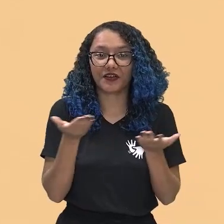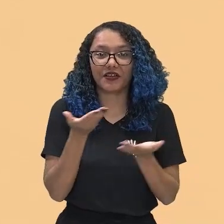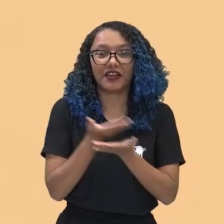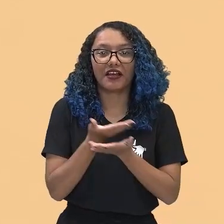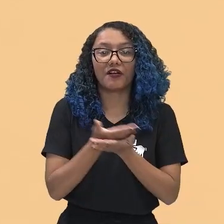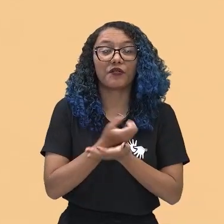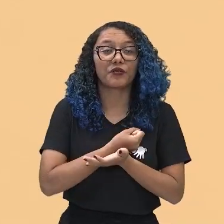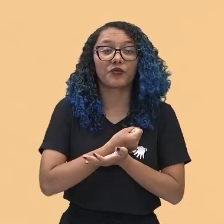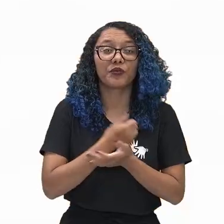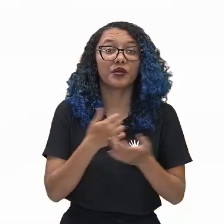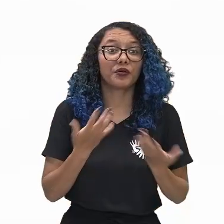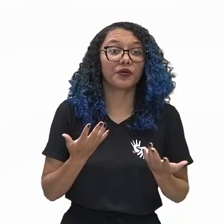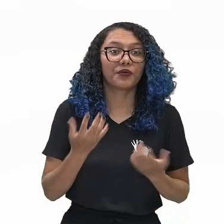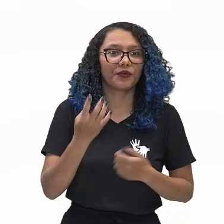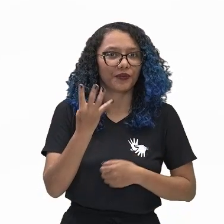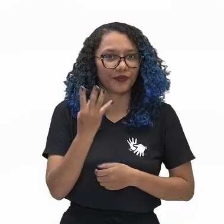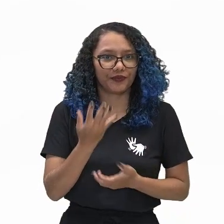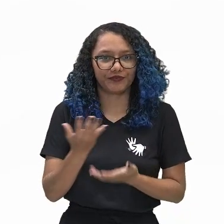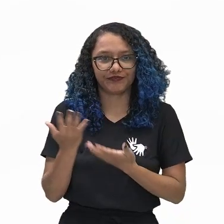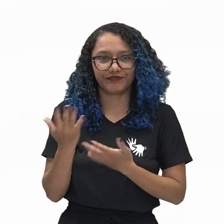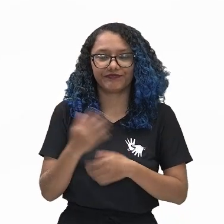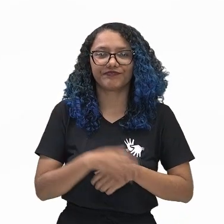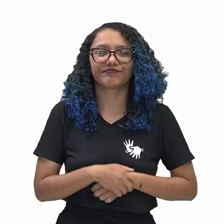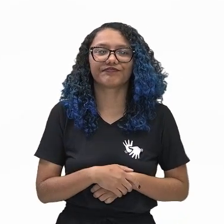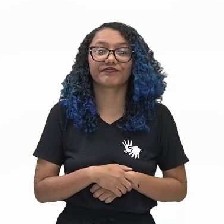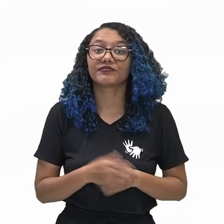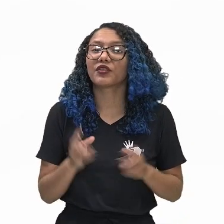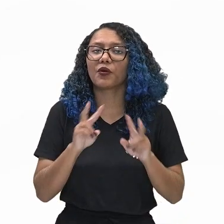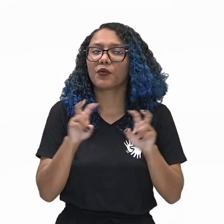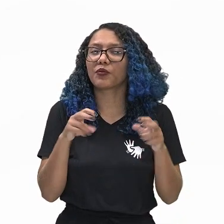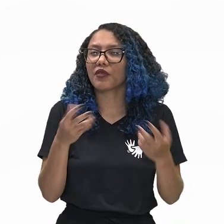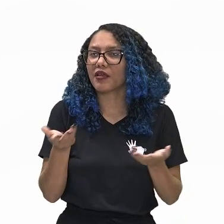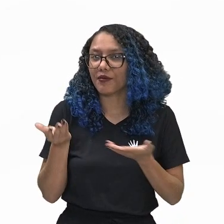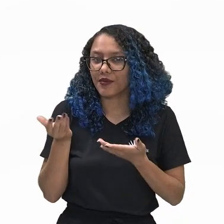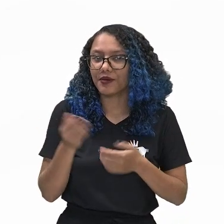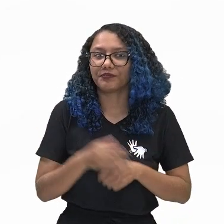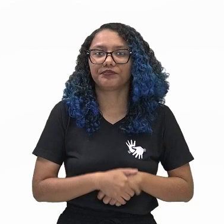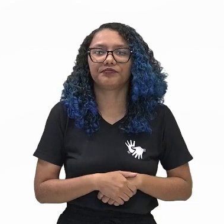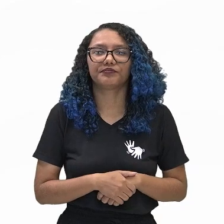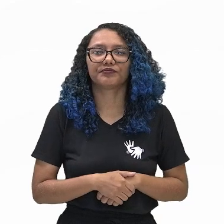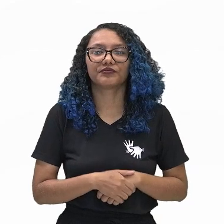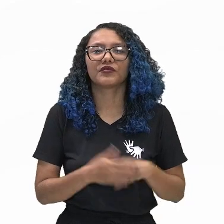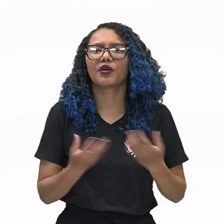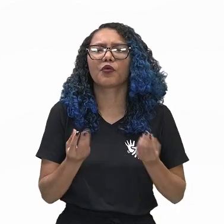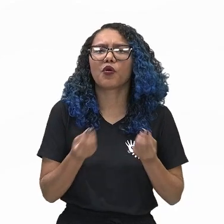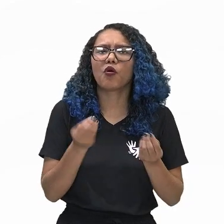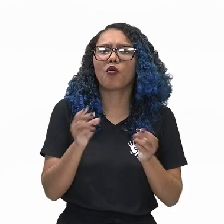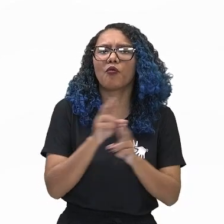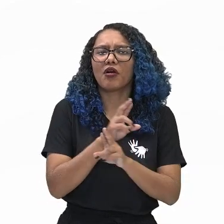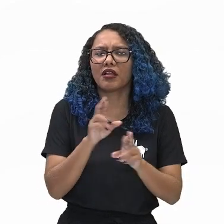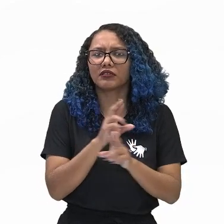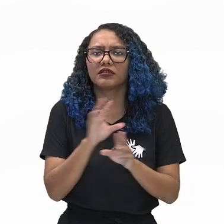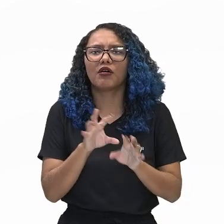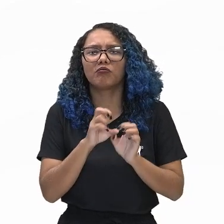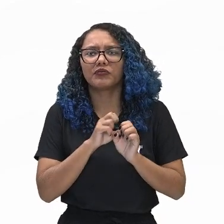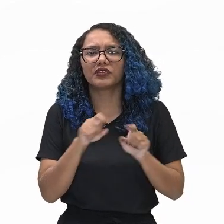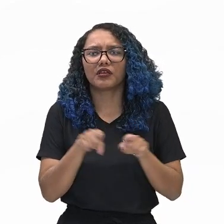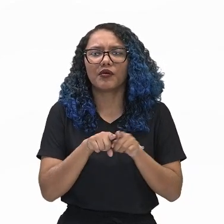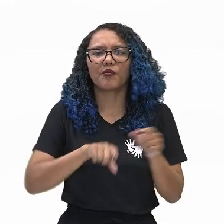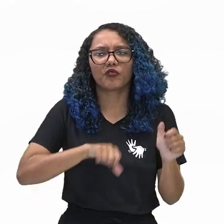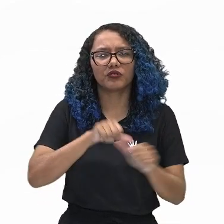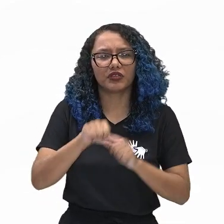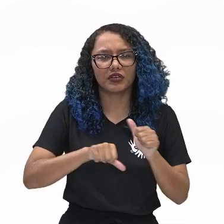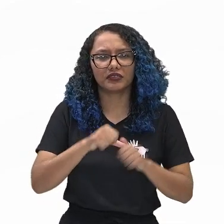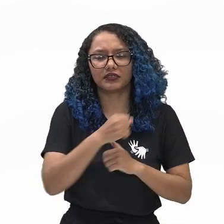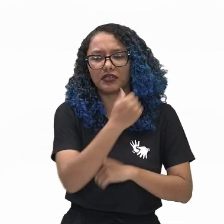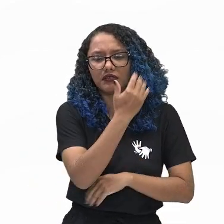aula de número 4. Vamos ver o que vai acontecer nessa aula. Nosso objeto de conhecimento: relações de apropriação e